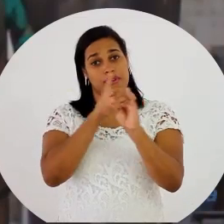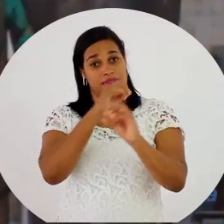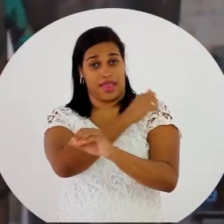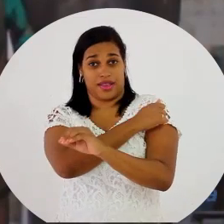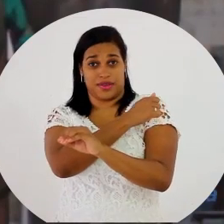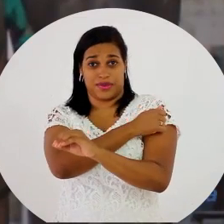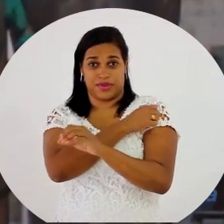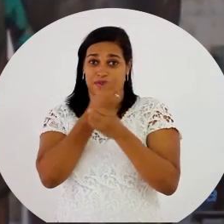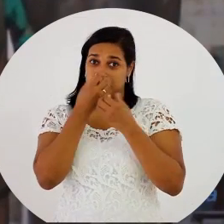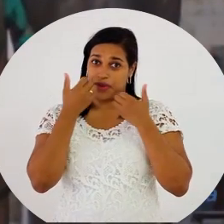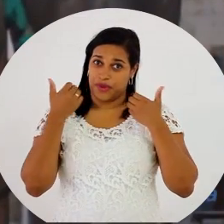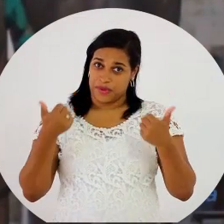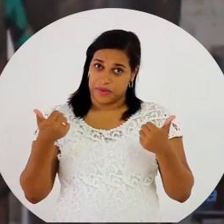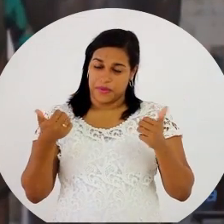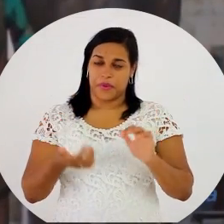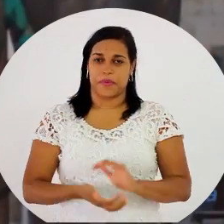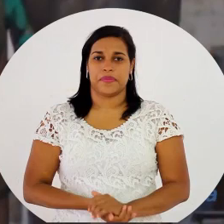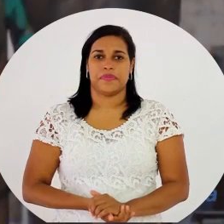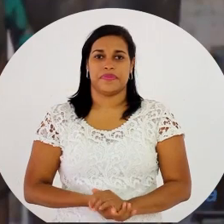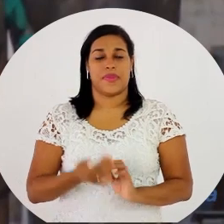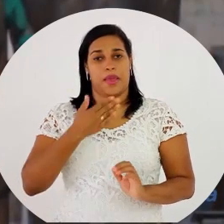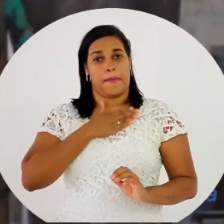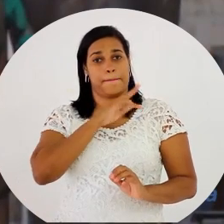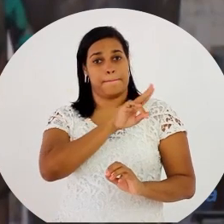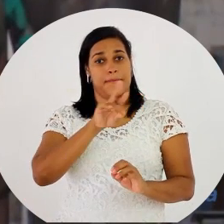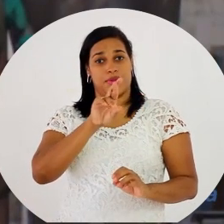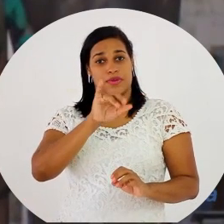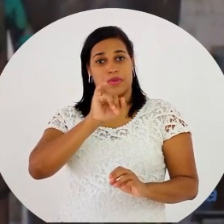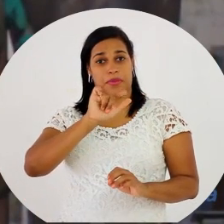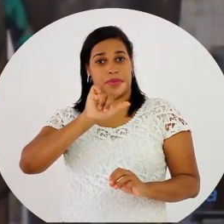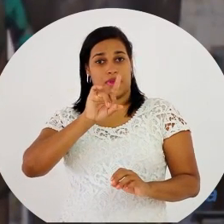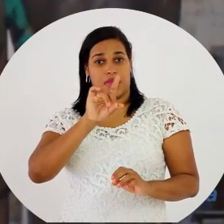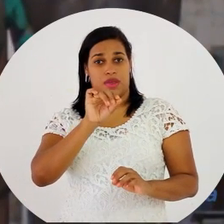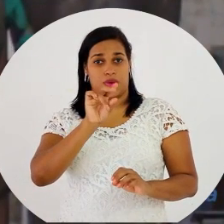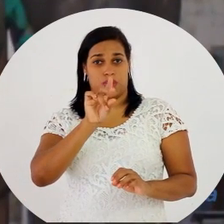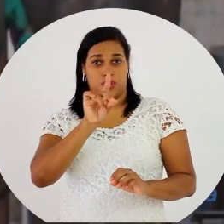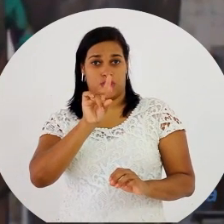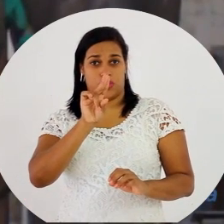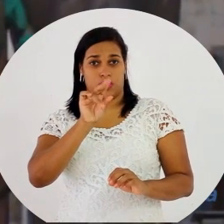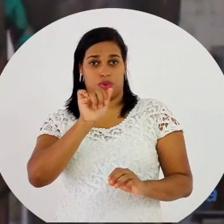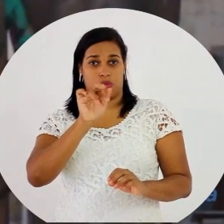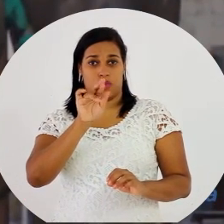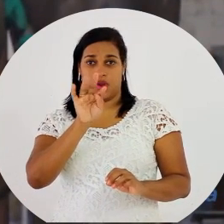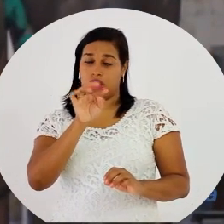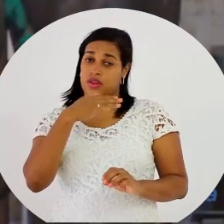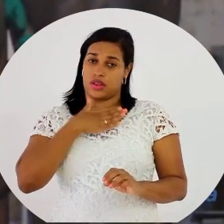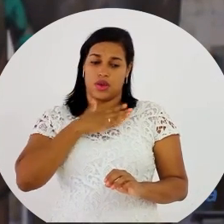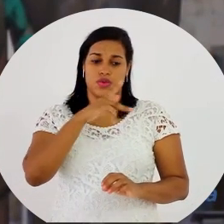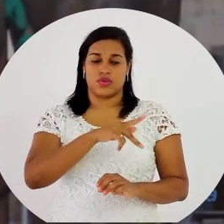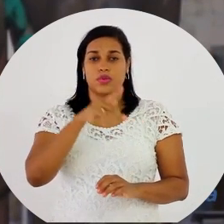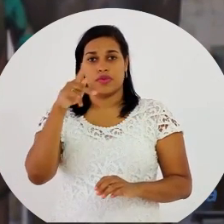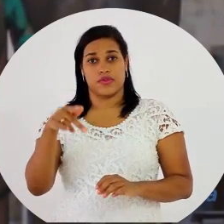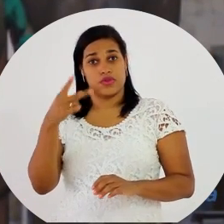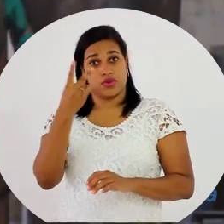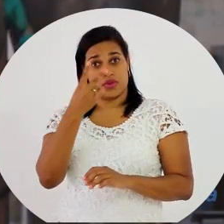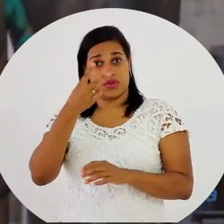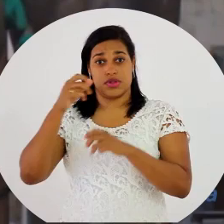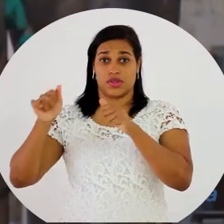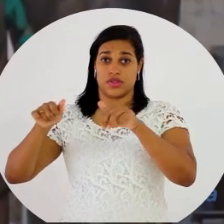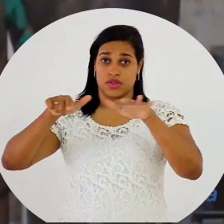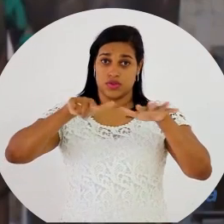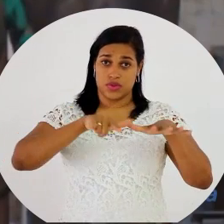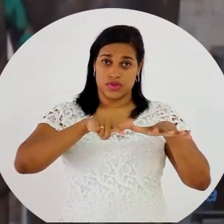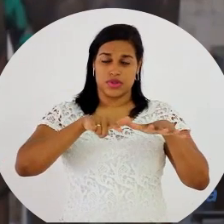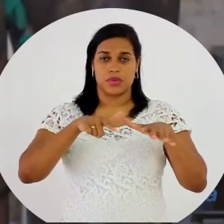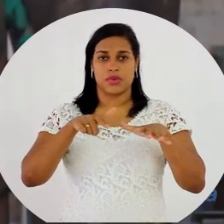Olá, estudantes, tudo bom? Meu nome é Rildo Duarte, eu sou professor e durante essas 2 semanas vamos estar estudando aqui sobre